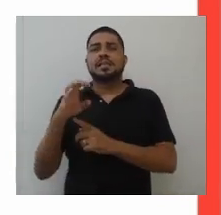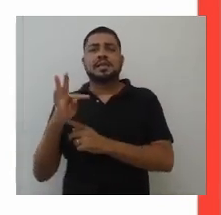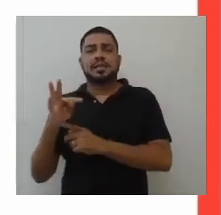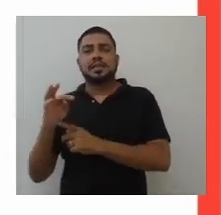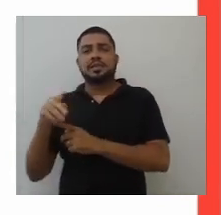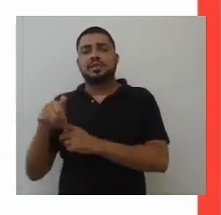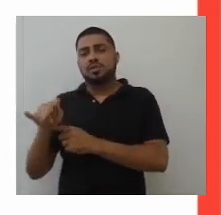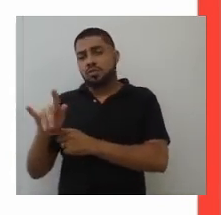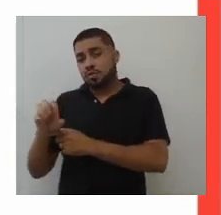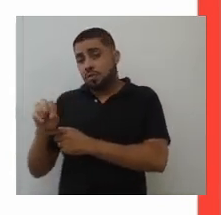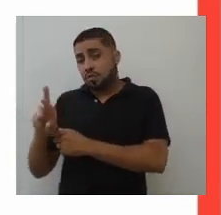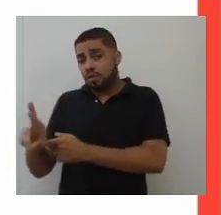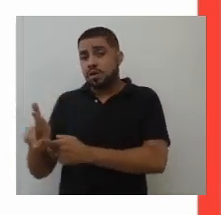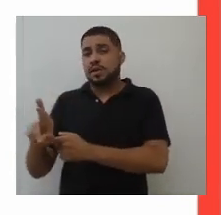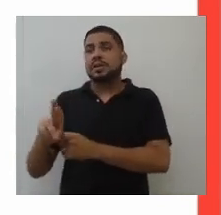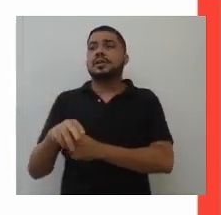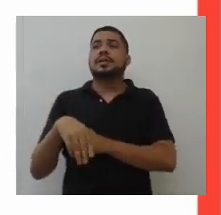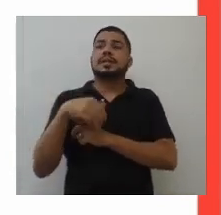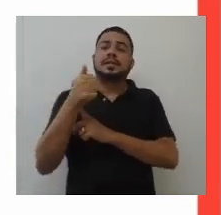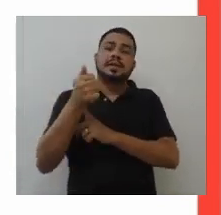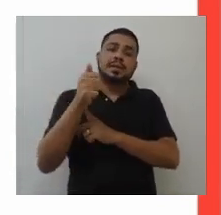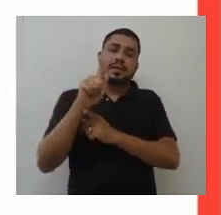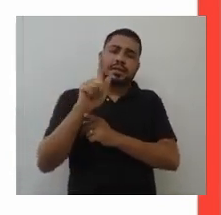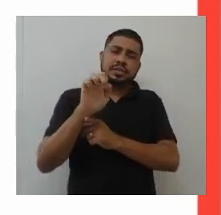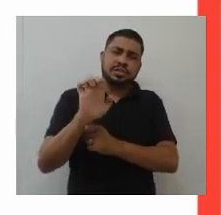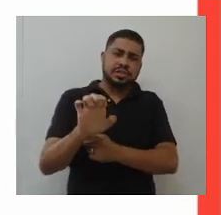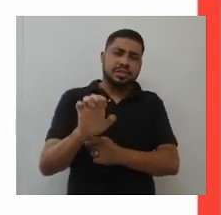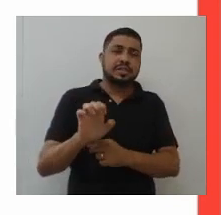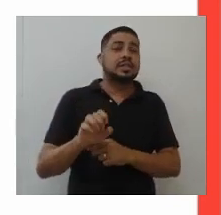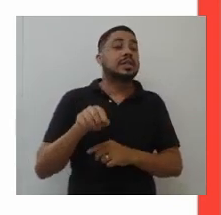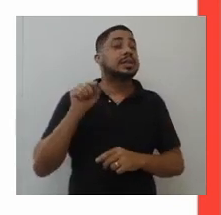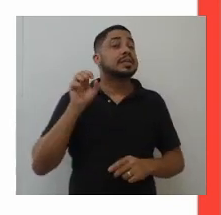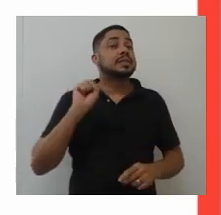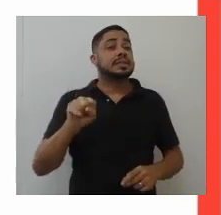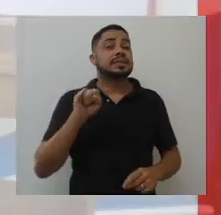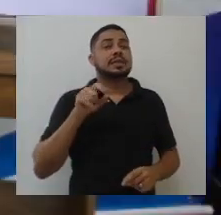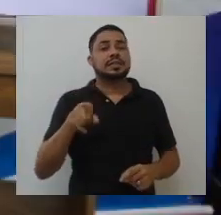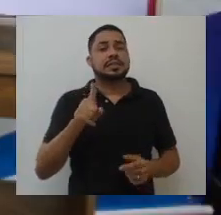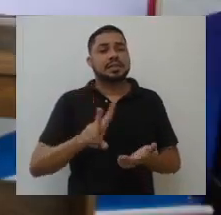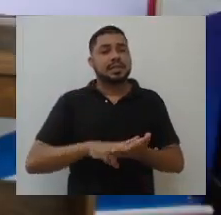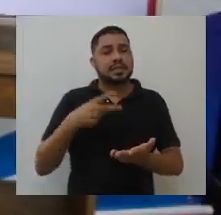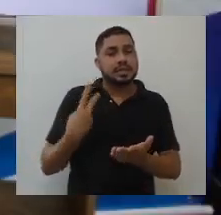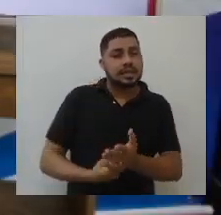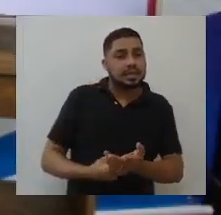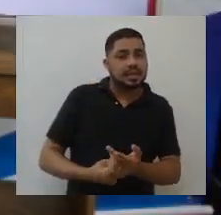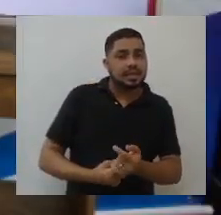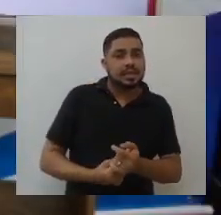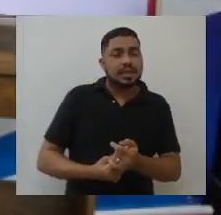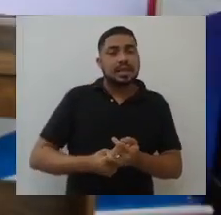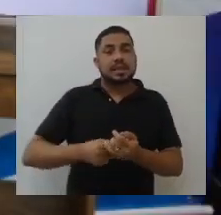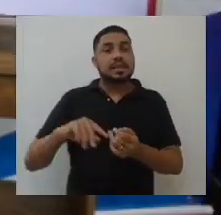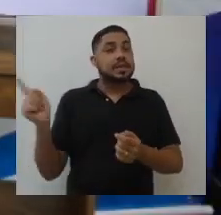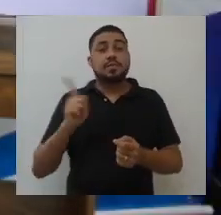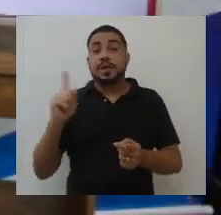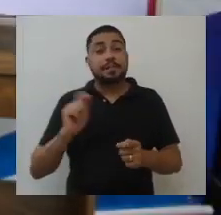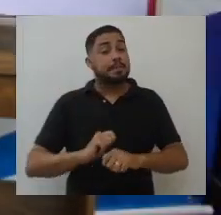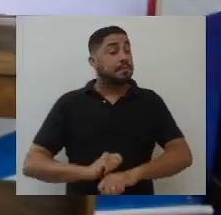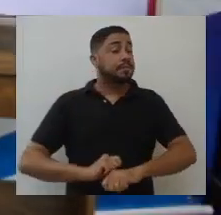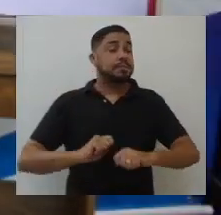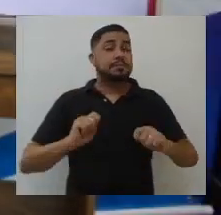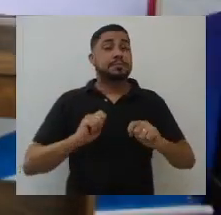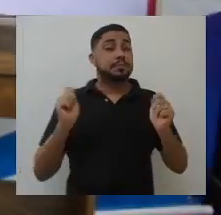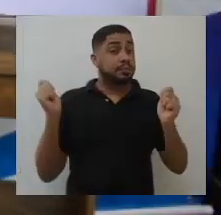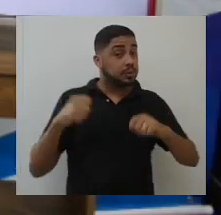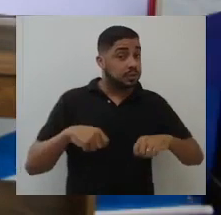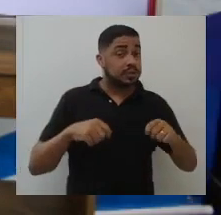Act your age. Act your age, se a gente for fazer uma tradução literal, lembra, não é possível